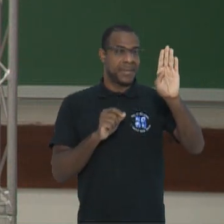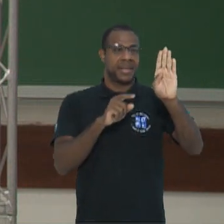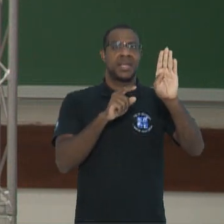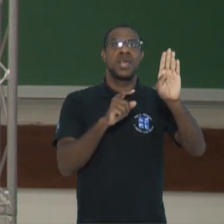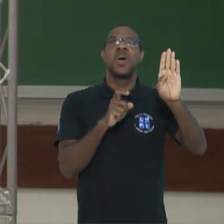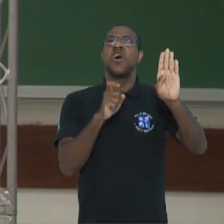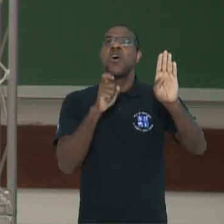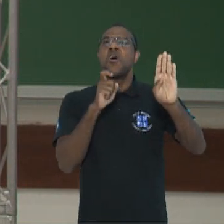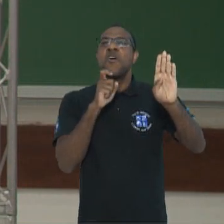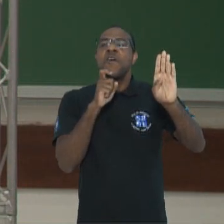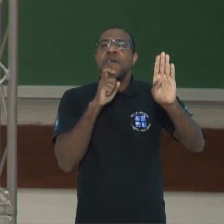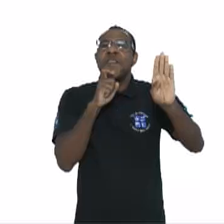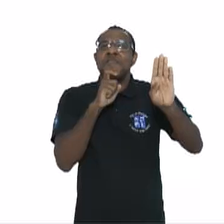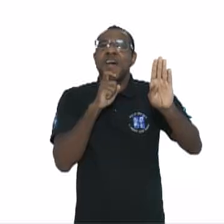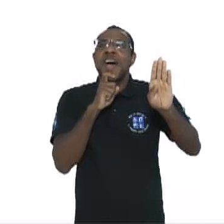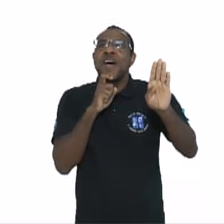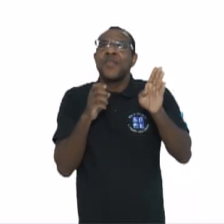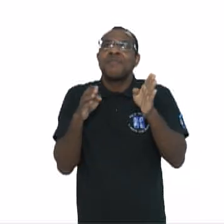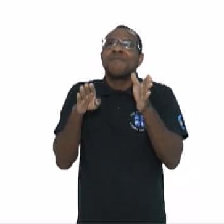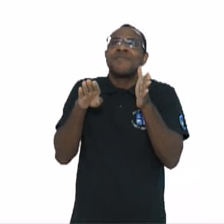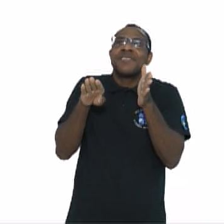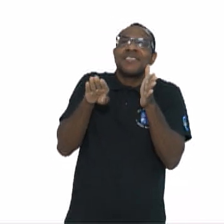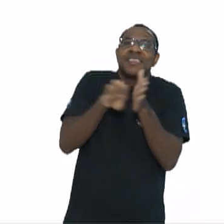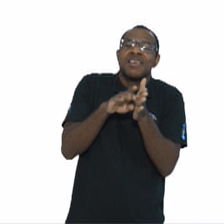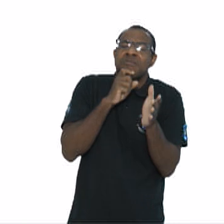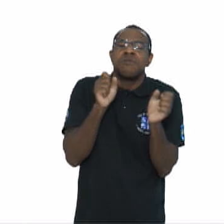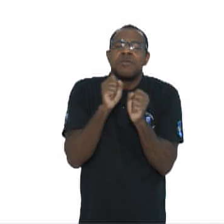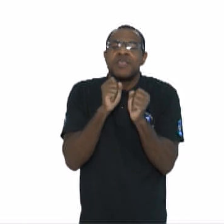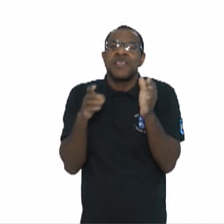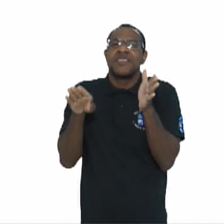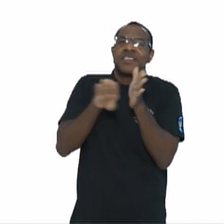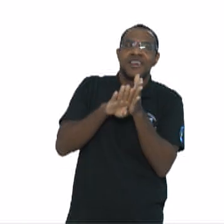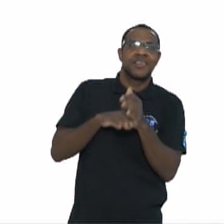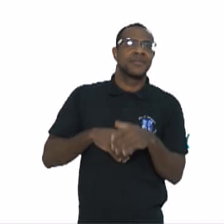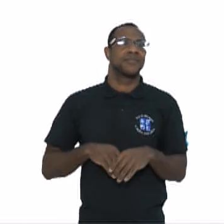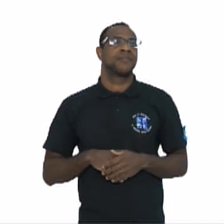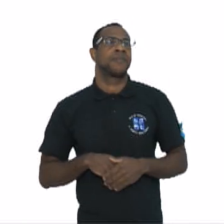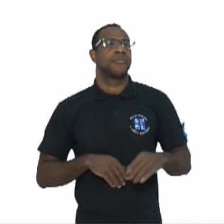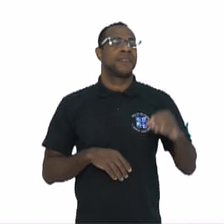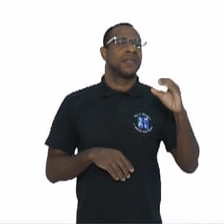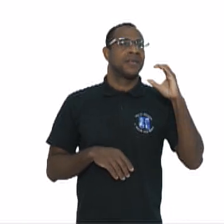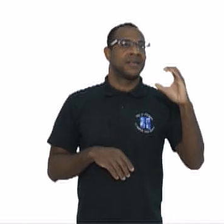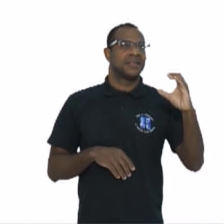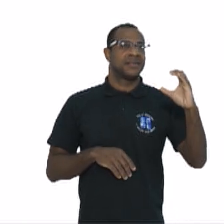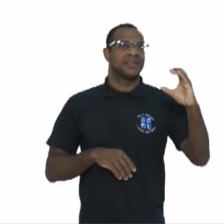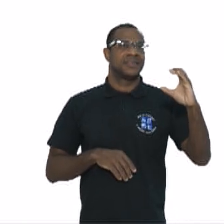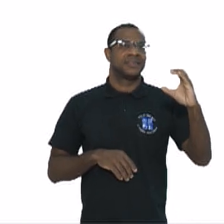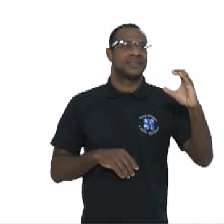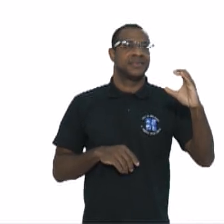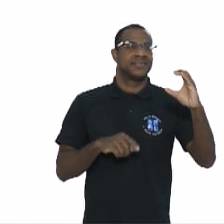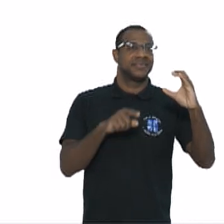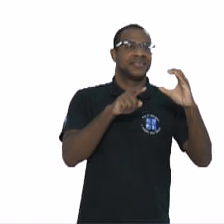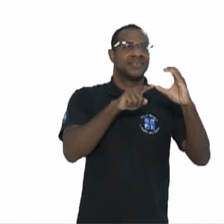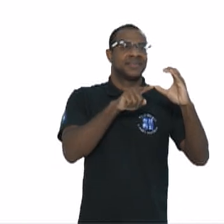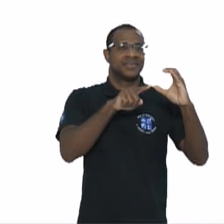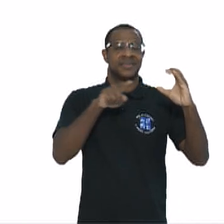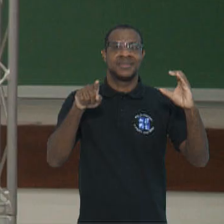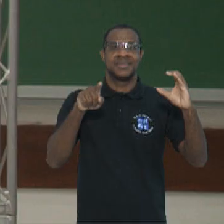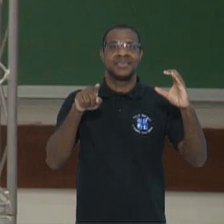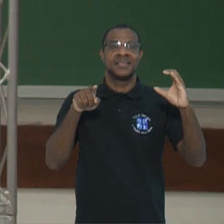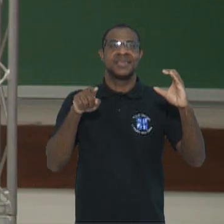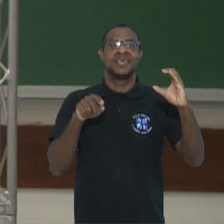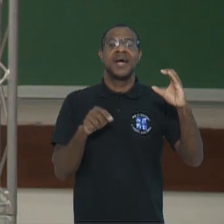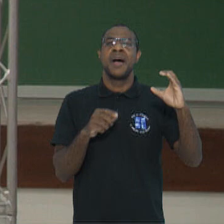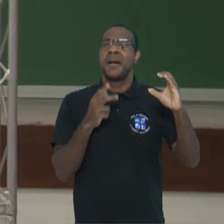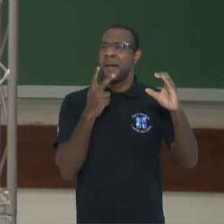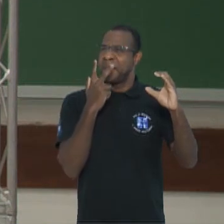A terceira citação, nós temos it's look like, but in Brazil, I knew the modern art. Parece